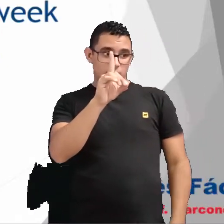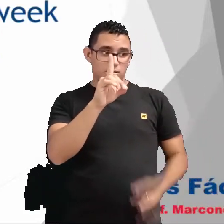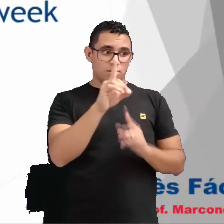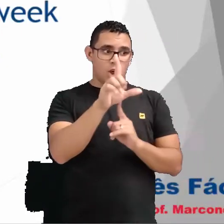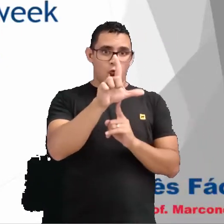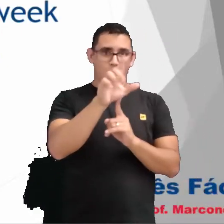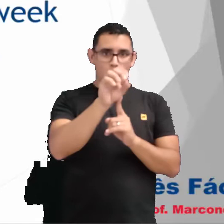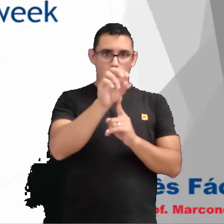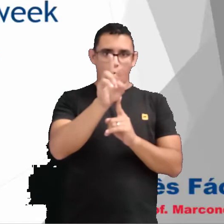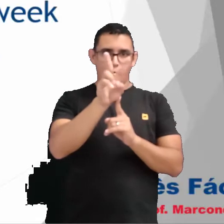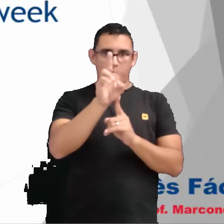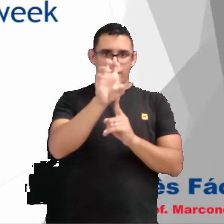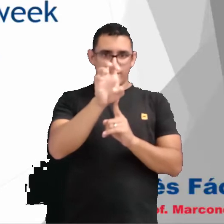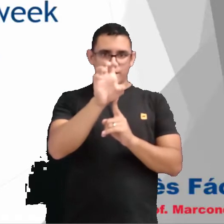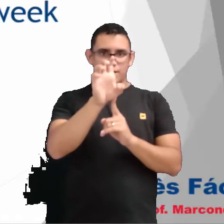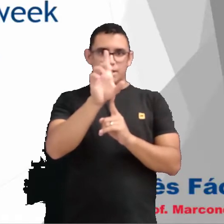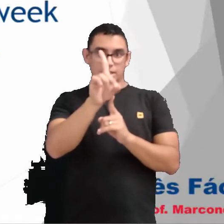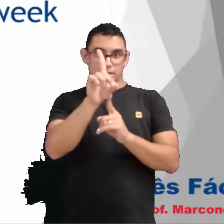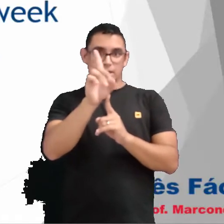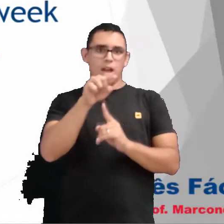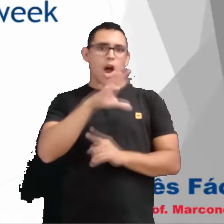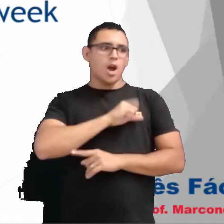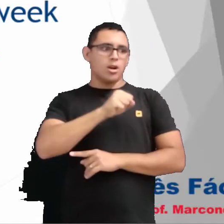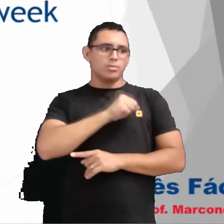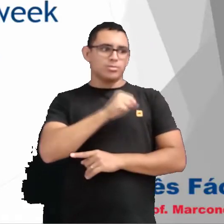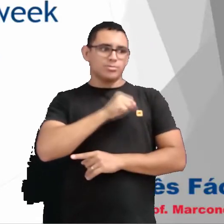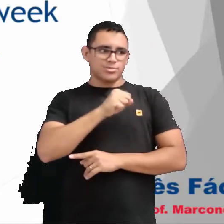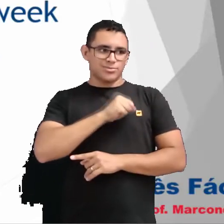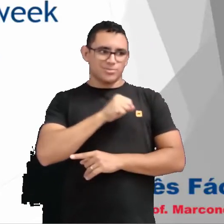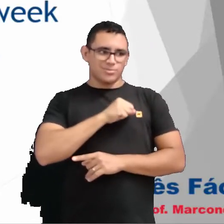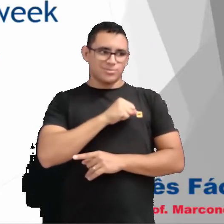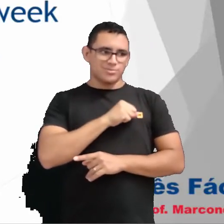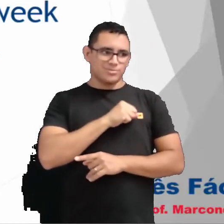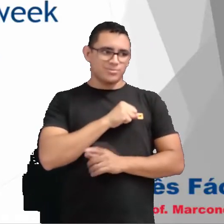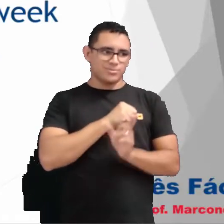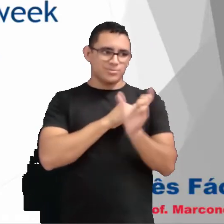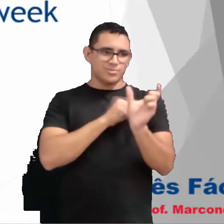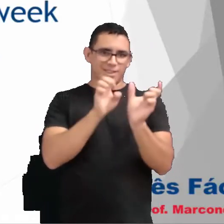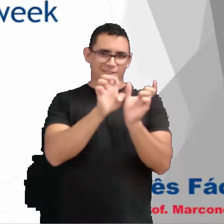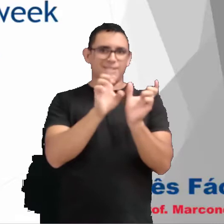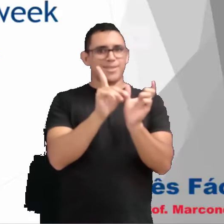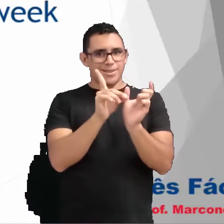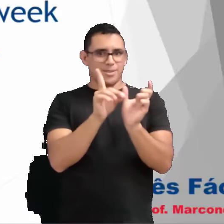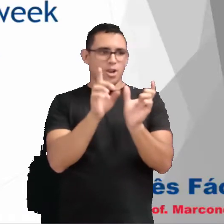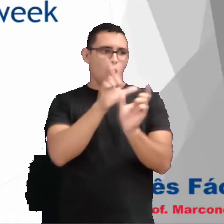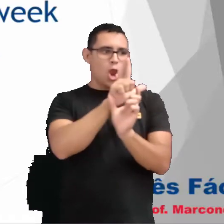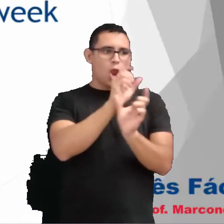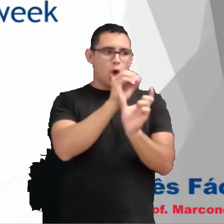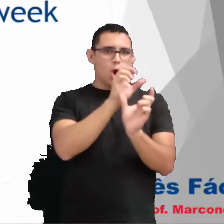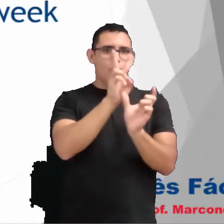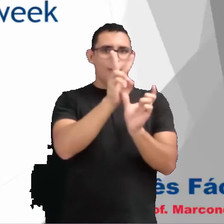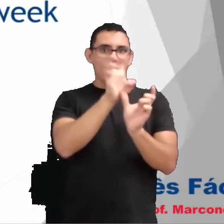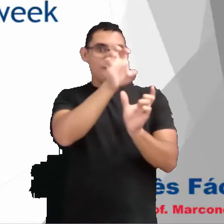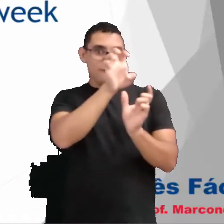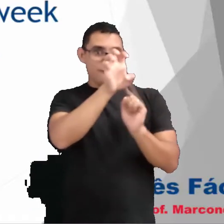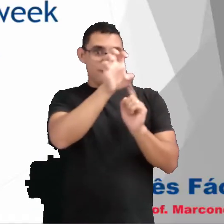there. Então, Beth amou a semana que ela passou lá, né? Loved, né? A gente só acrescenta o ed, mas como love já termina